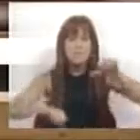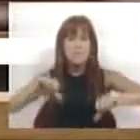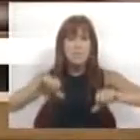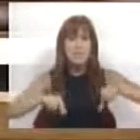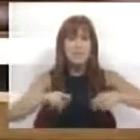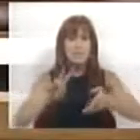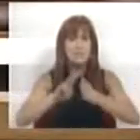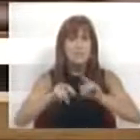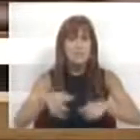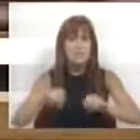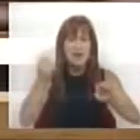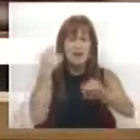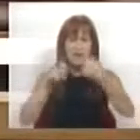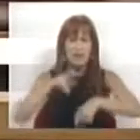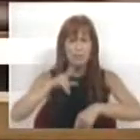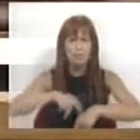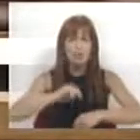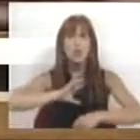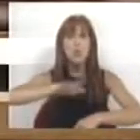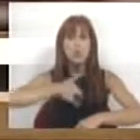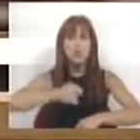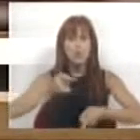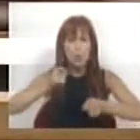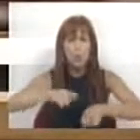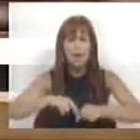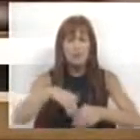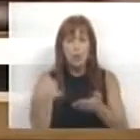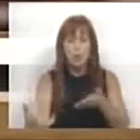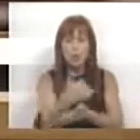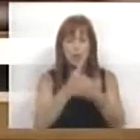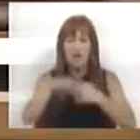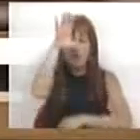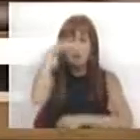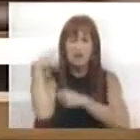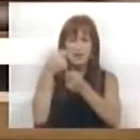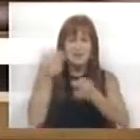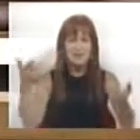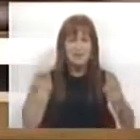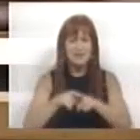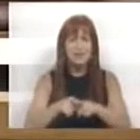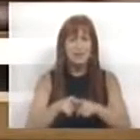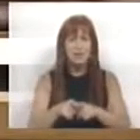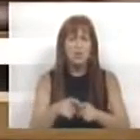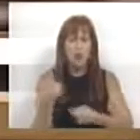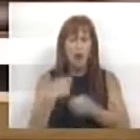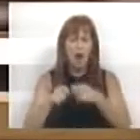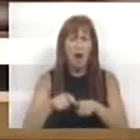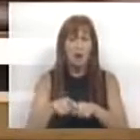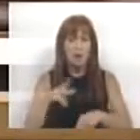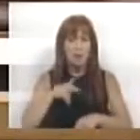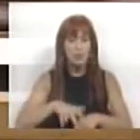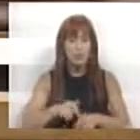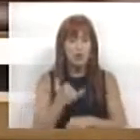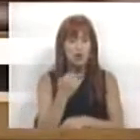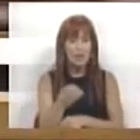herbicida mais vendido no país e no mundo. Segundo dados do Ministério da Agricultura, foram comercializados em